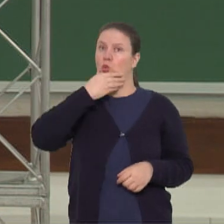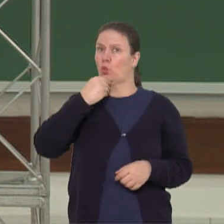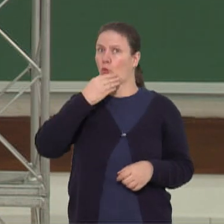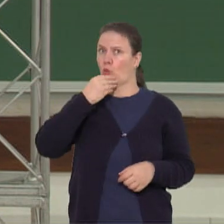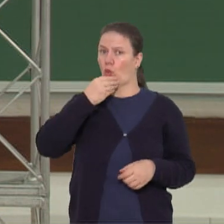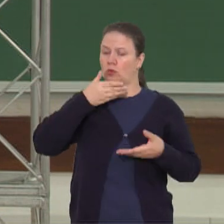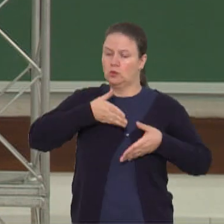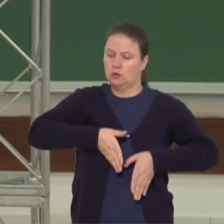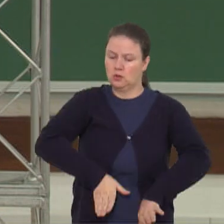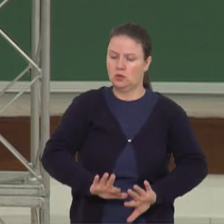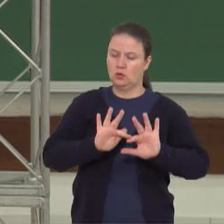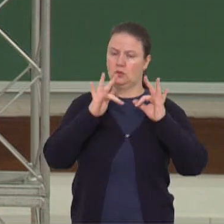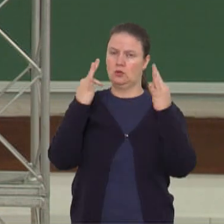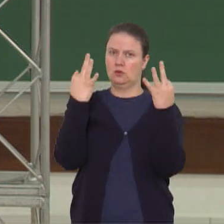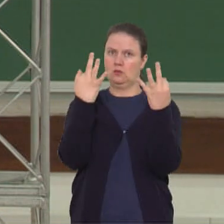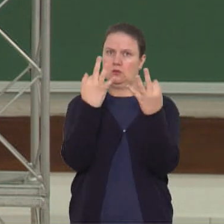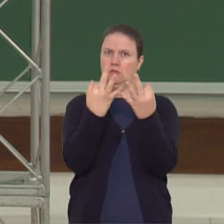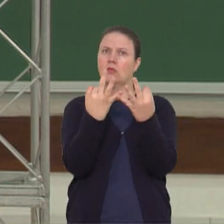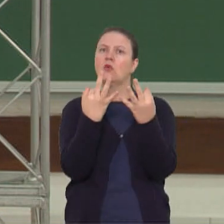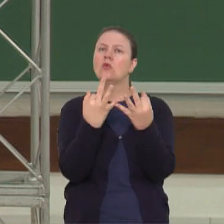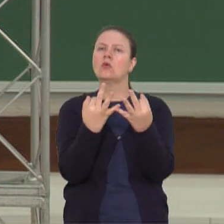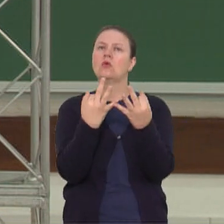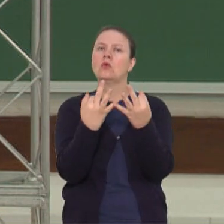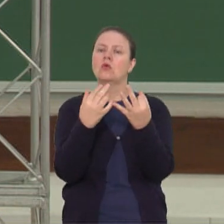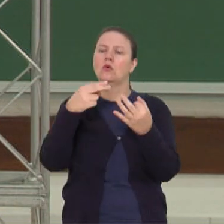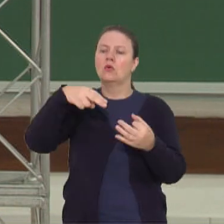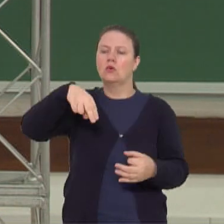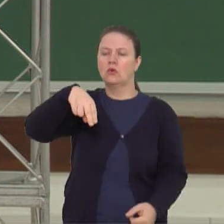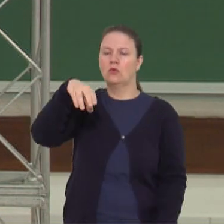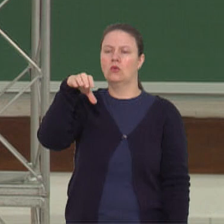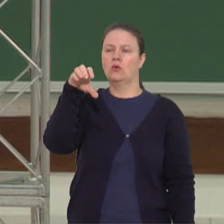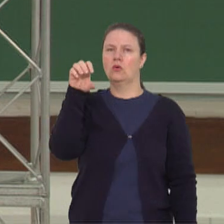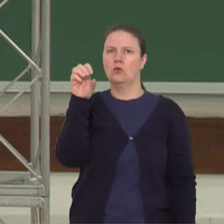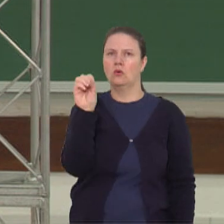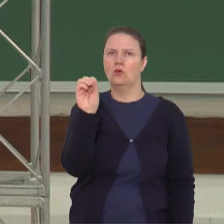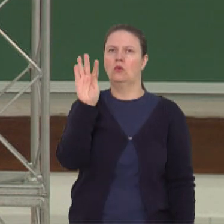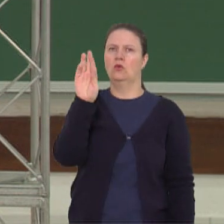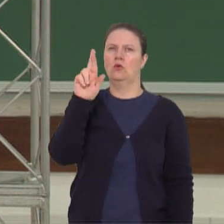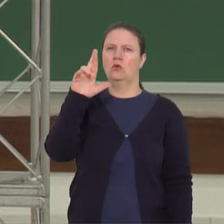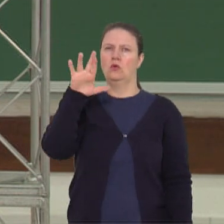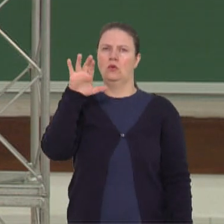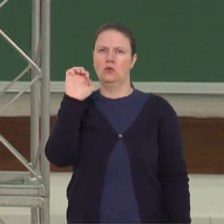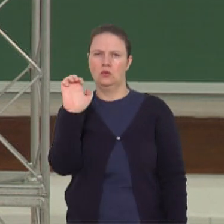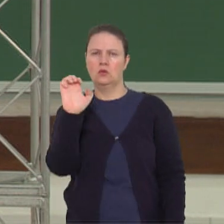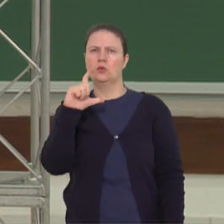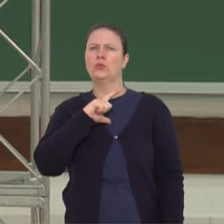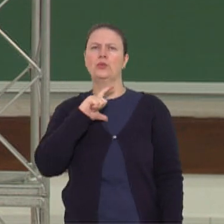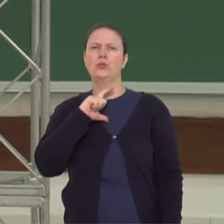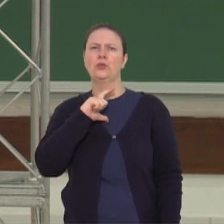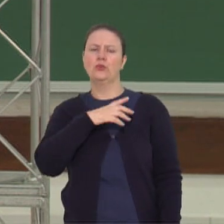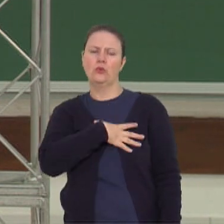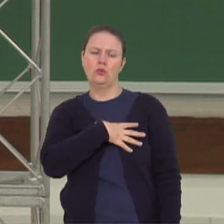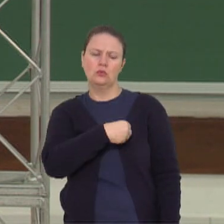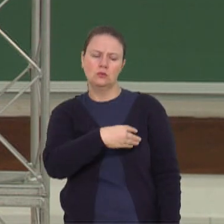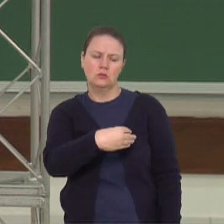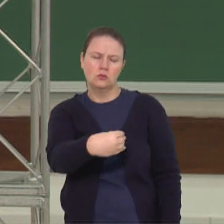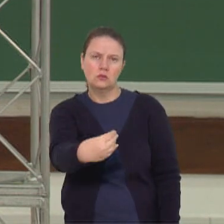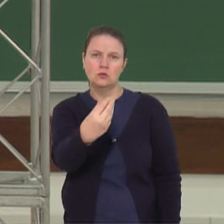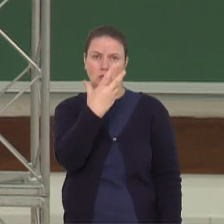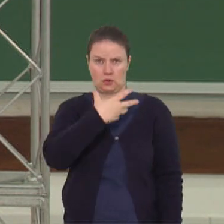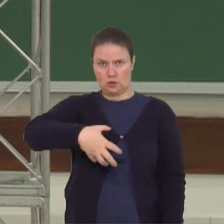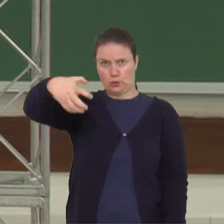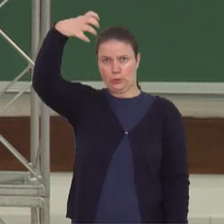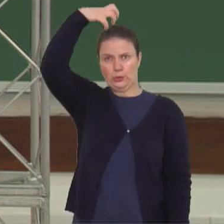família nobre, de uma família com linhagem direta dos reis